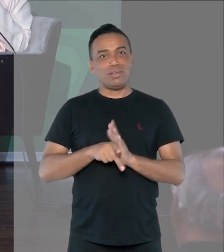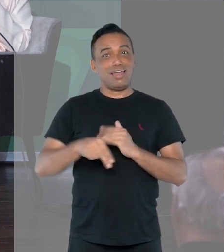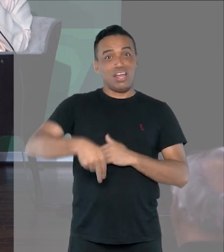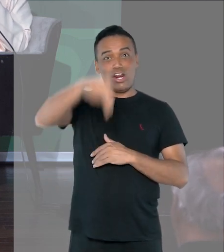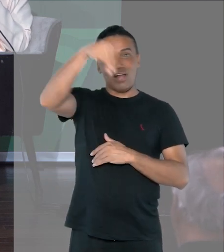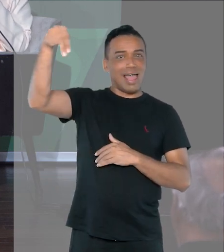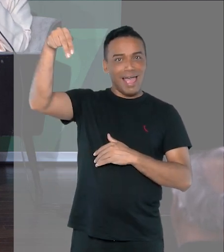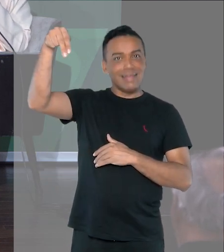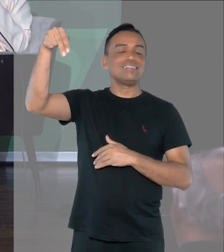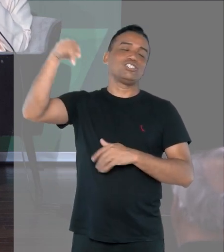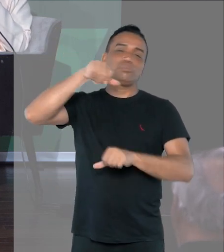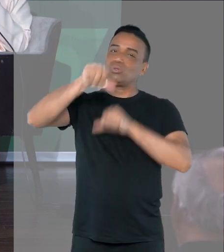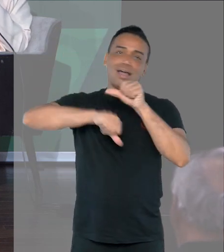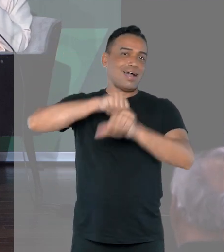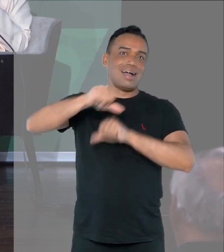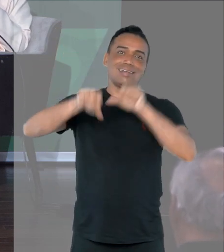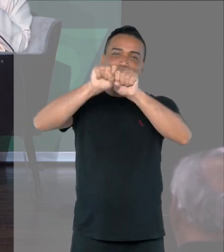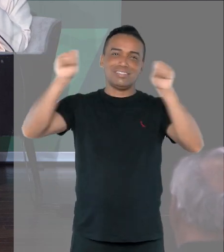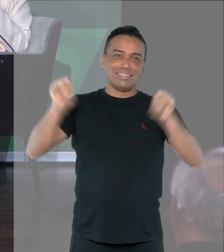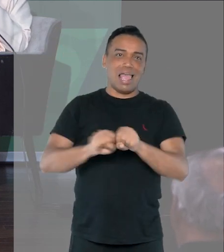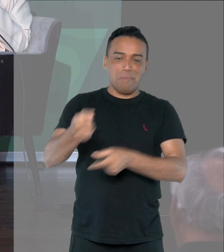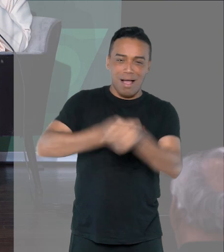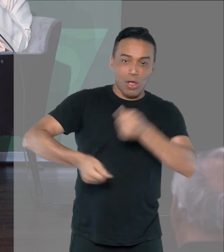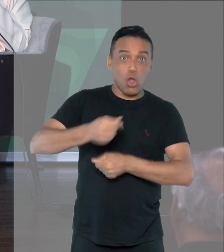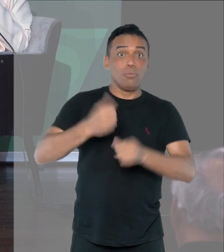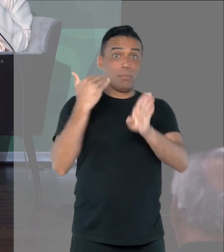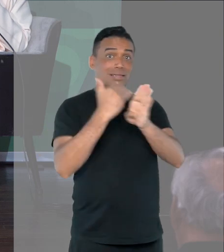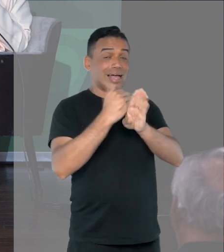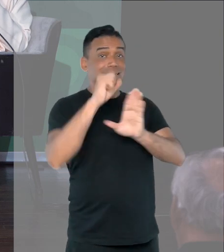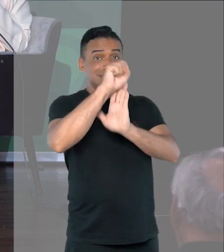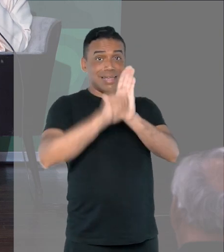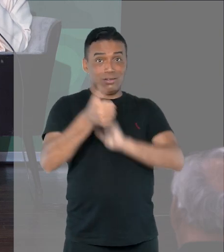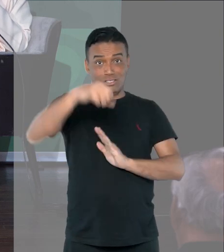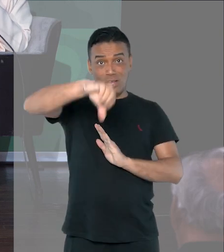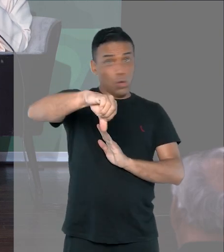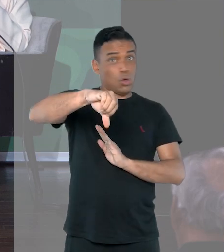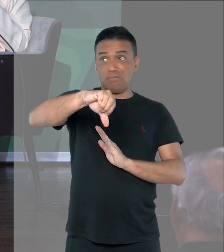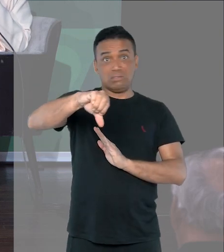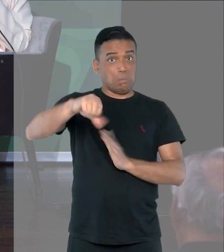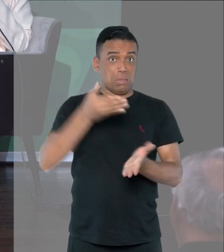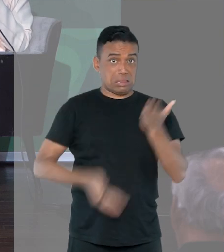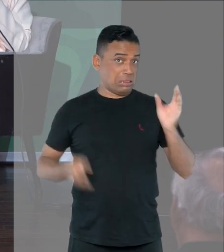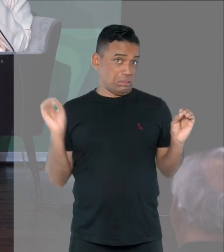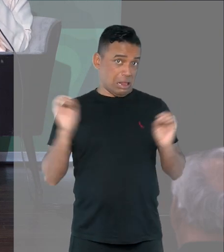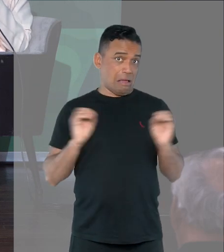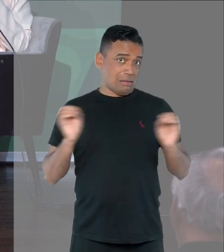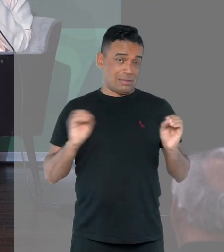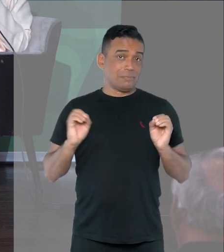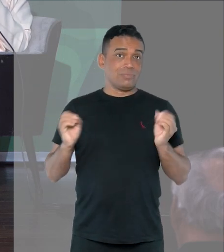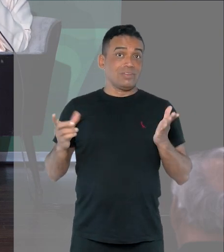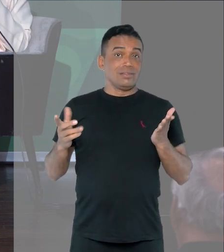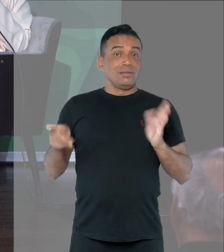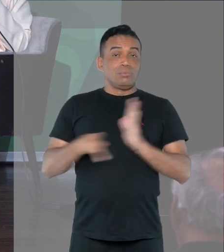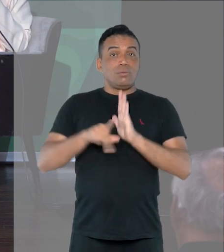já está quebrada há muito tempo, desde a metade do século XIX, então não tinha nada mais a perder. Famoso artigo do